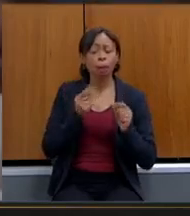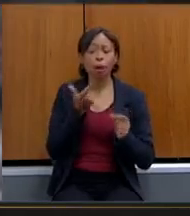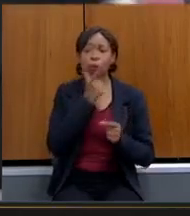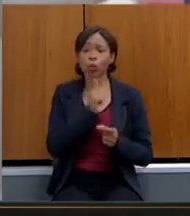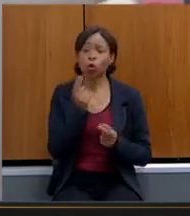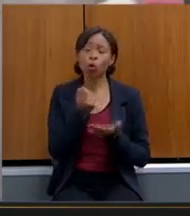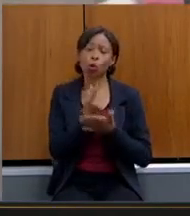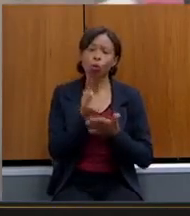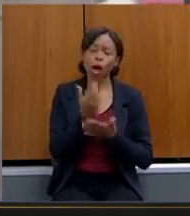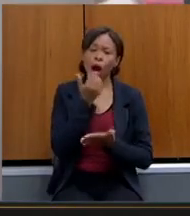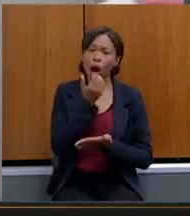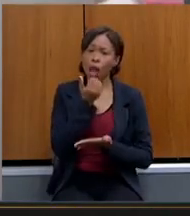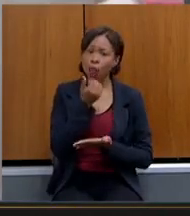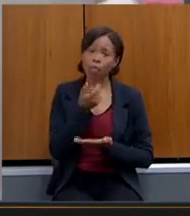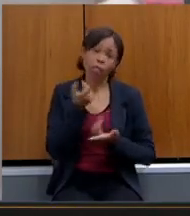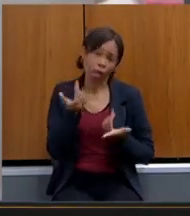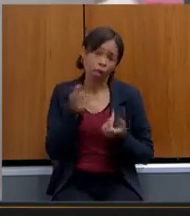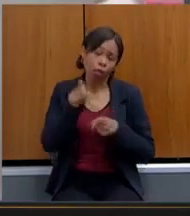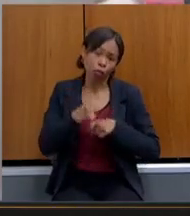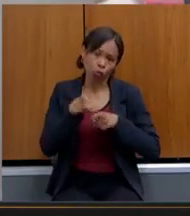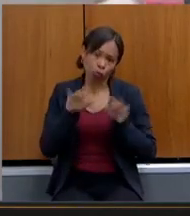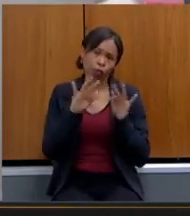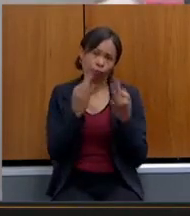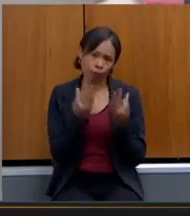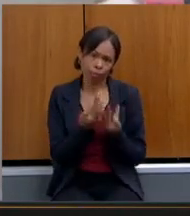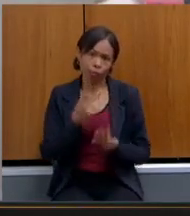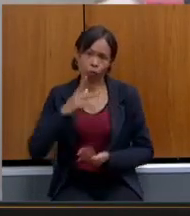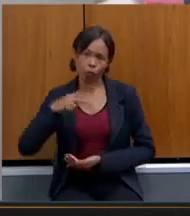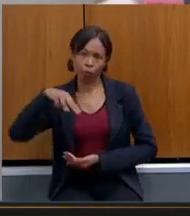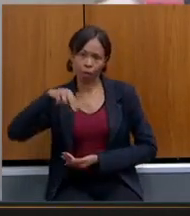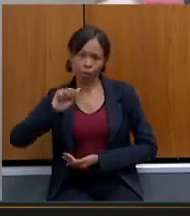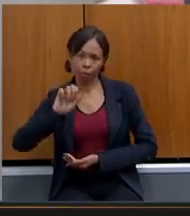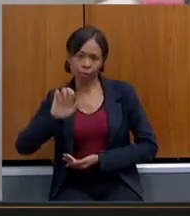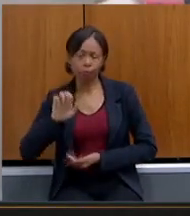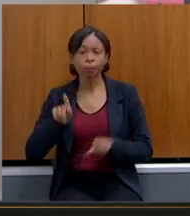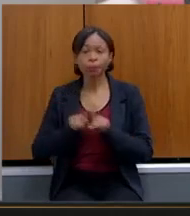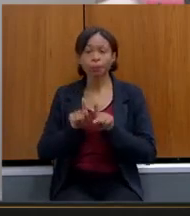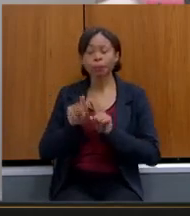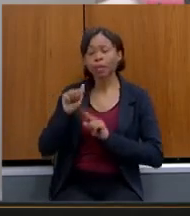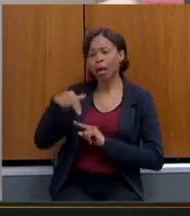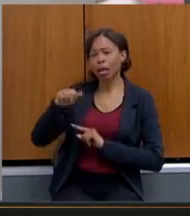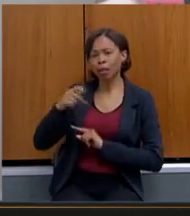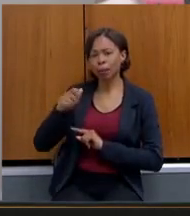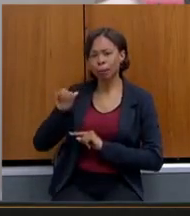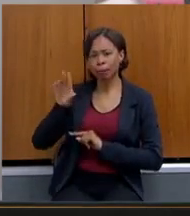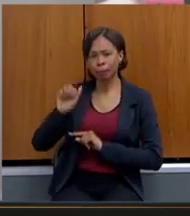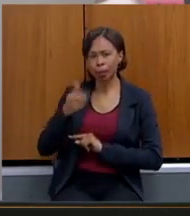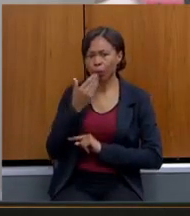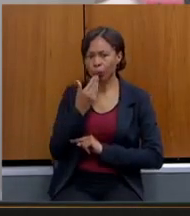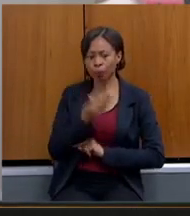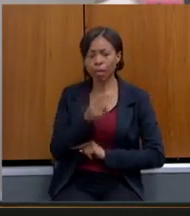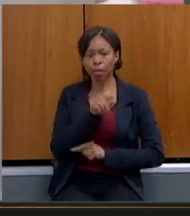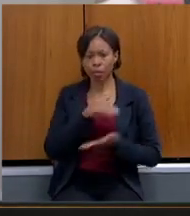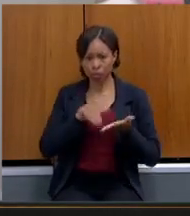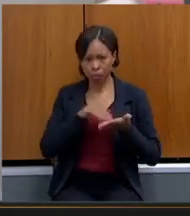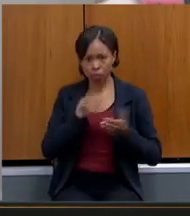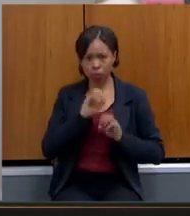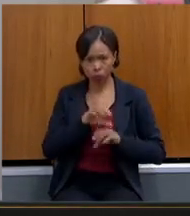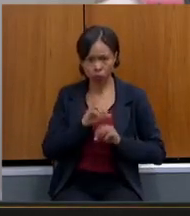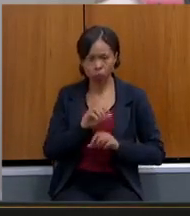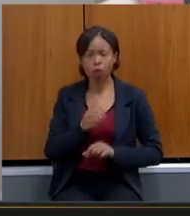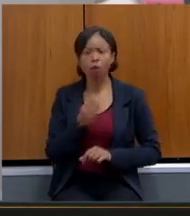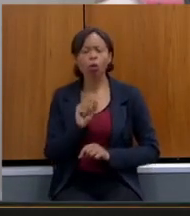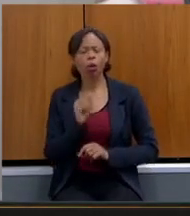da Agricultura Familiar referente ao final de autoria da deputada Ana Paula Siqueira requer que seja encaminhada à Secretaria de Estado da Educação